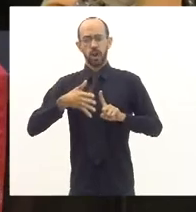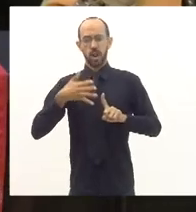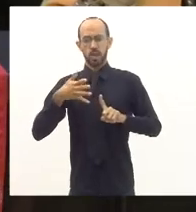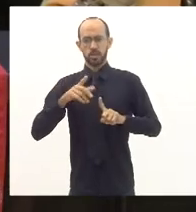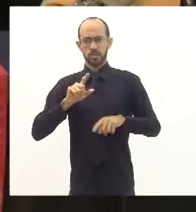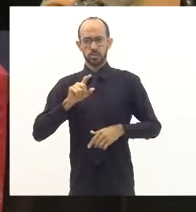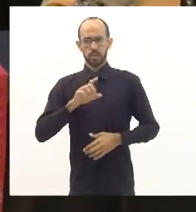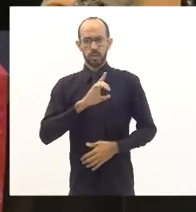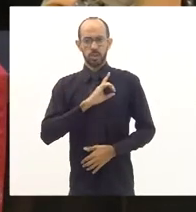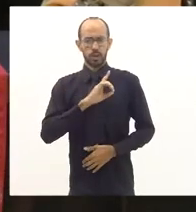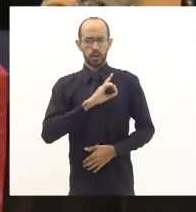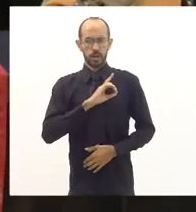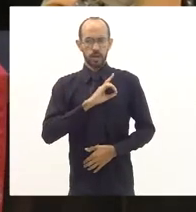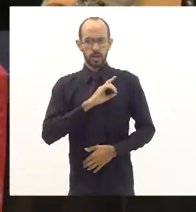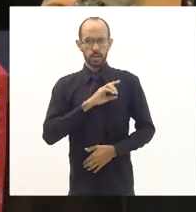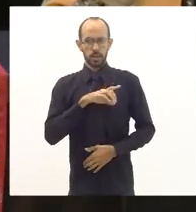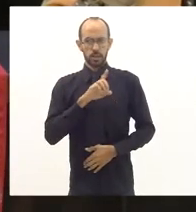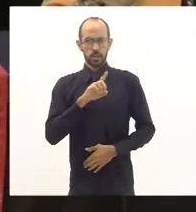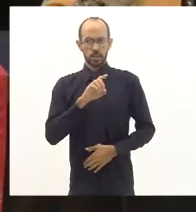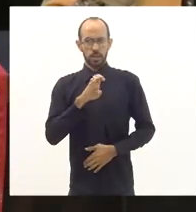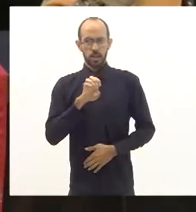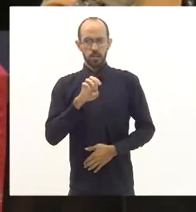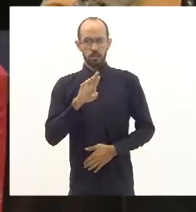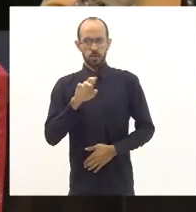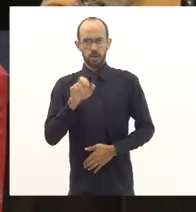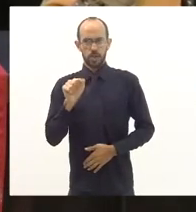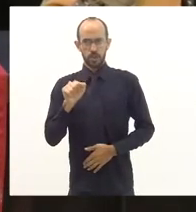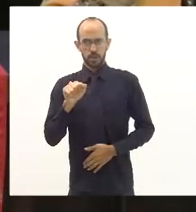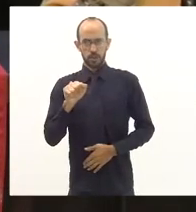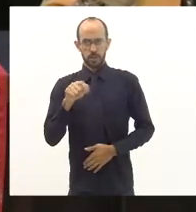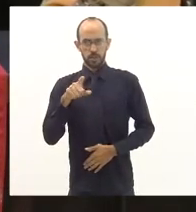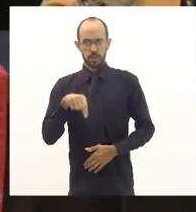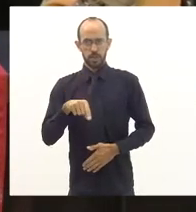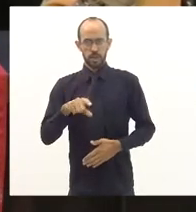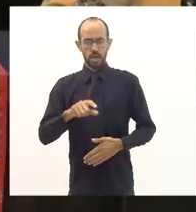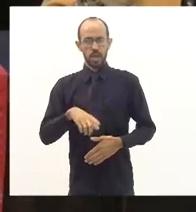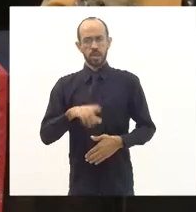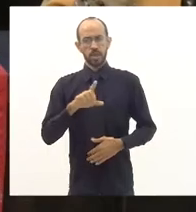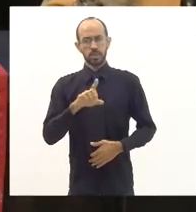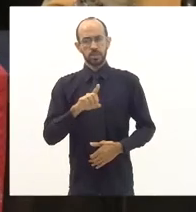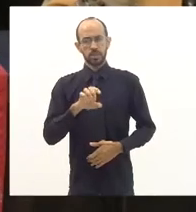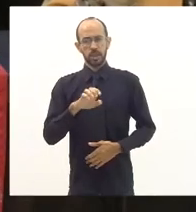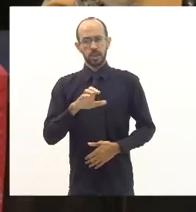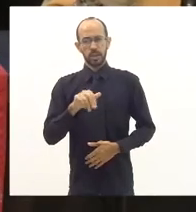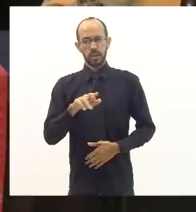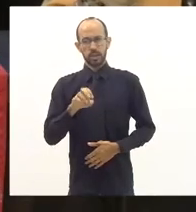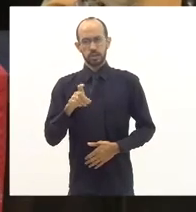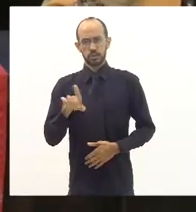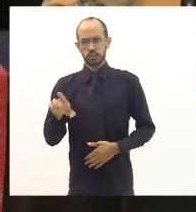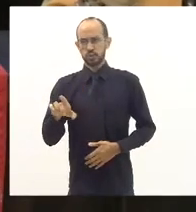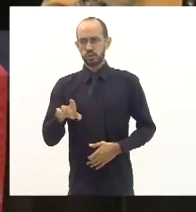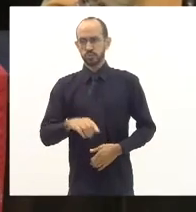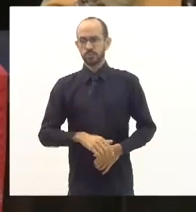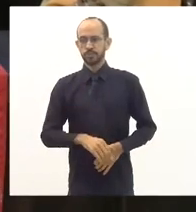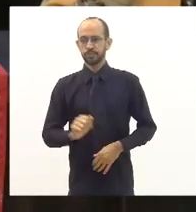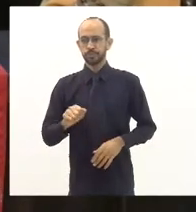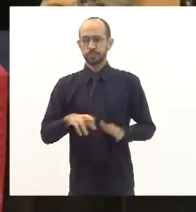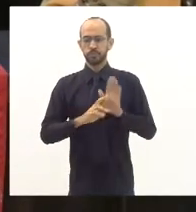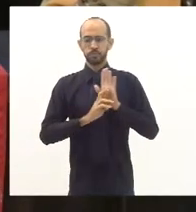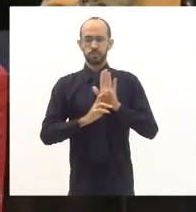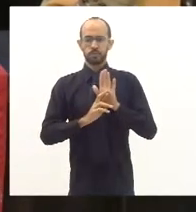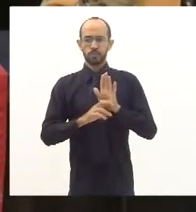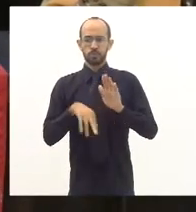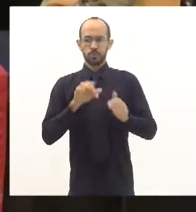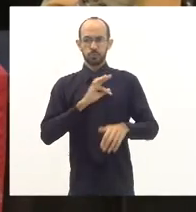a delegada Débora Ferreira Borges, titular da DECRAD, representando a Polícia Civil, e